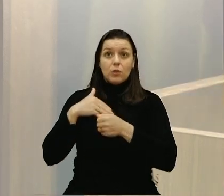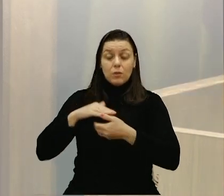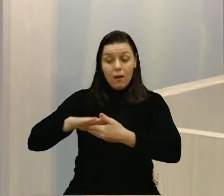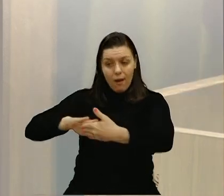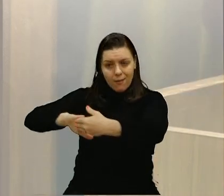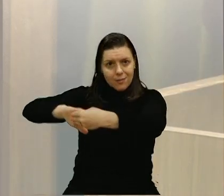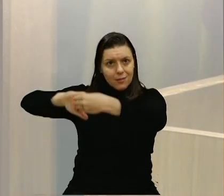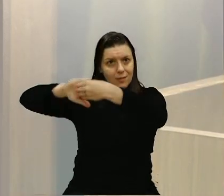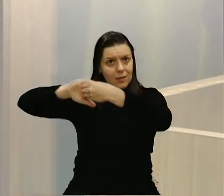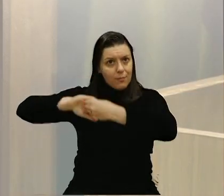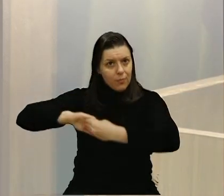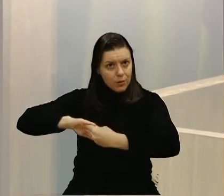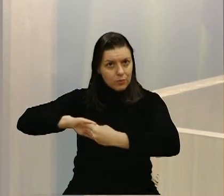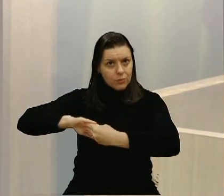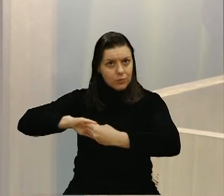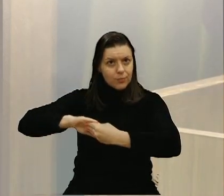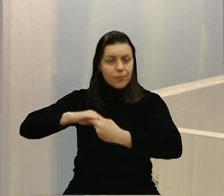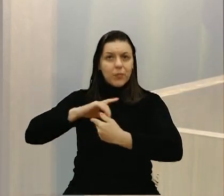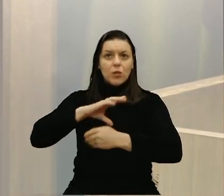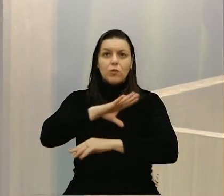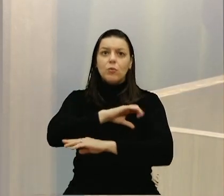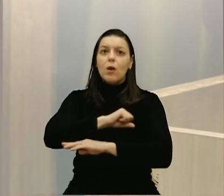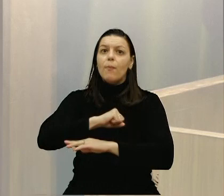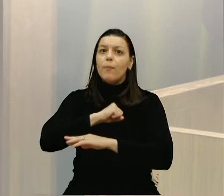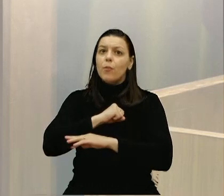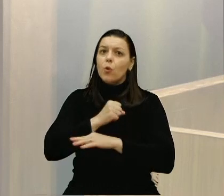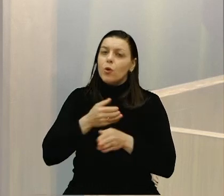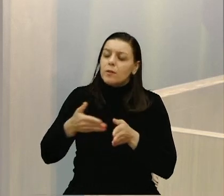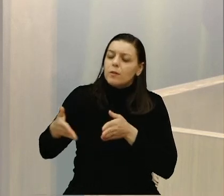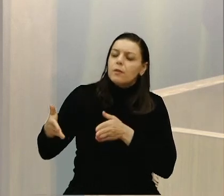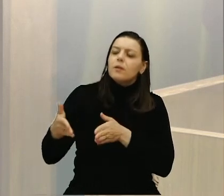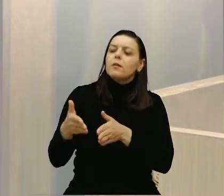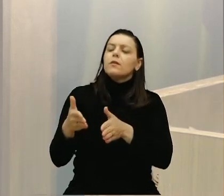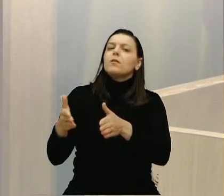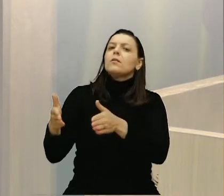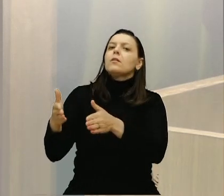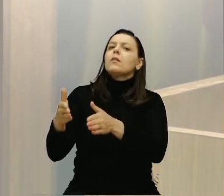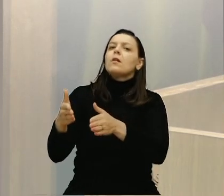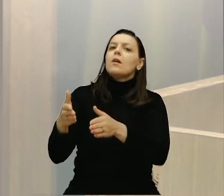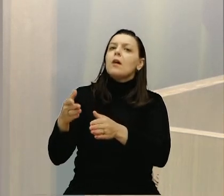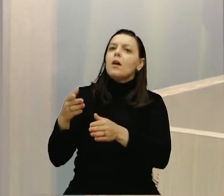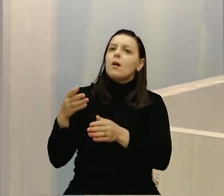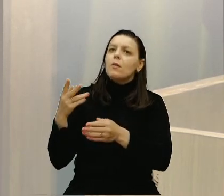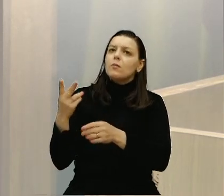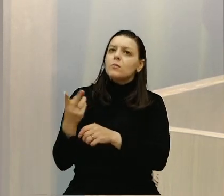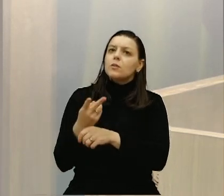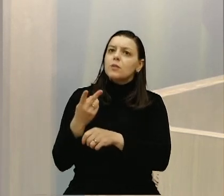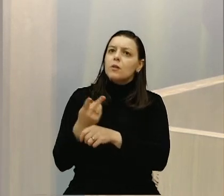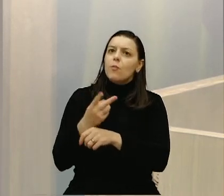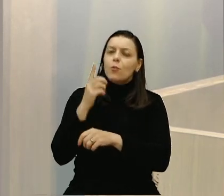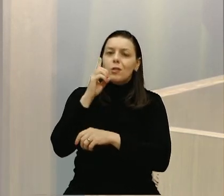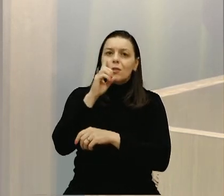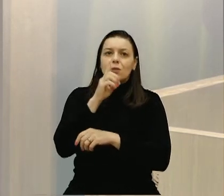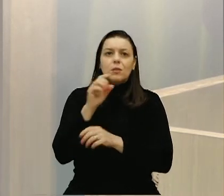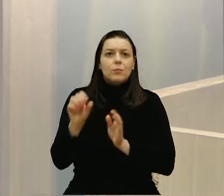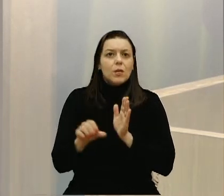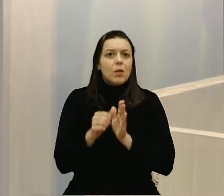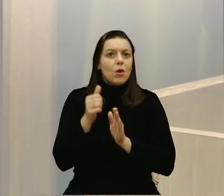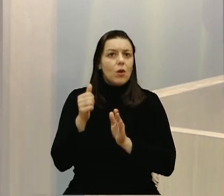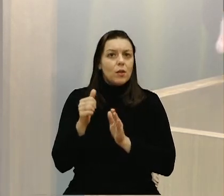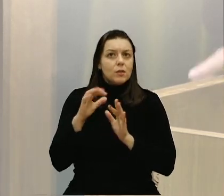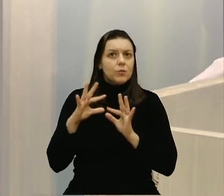ao outro. E que seu amor siga nos guiando na busca por dias melhores